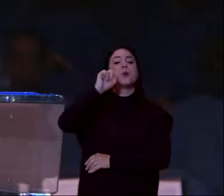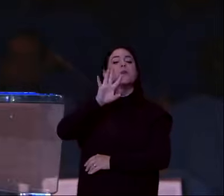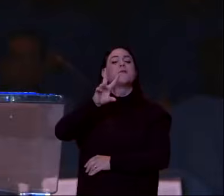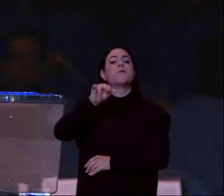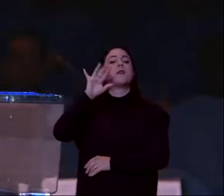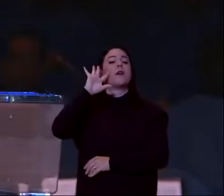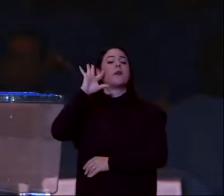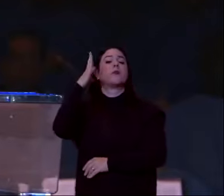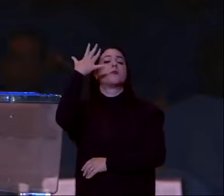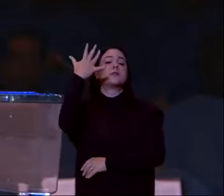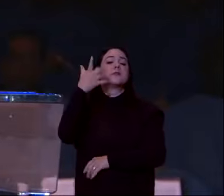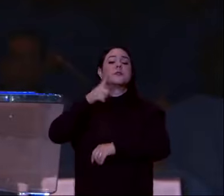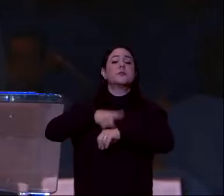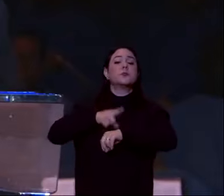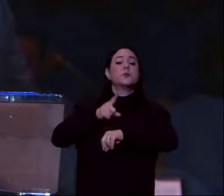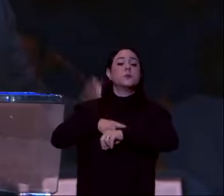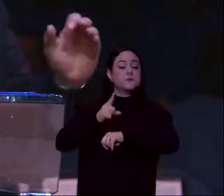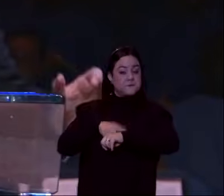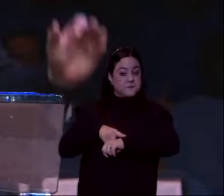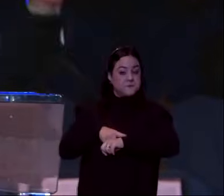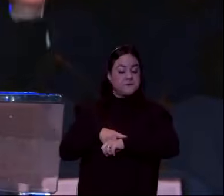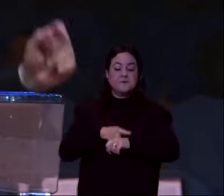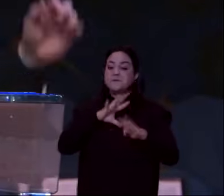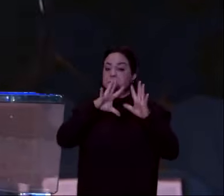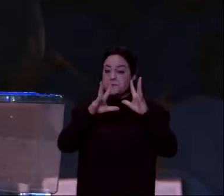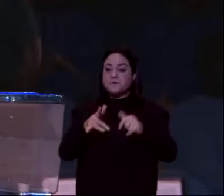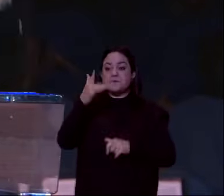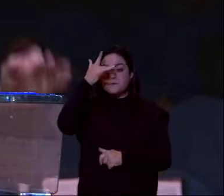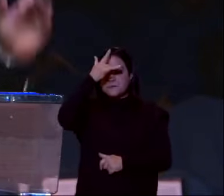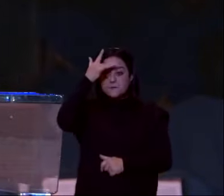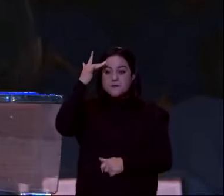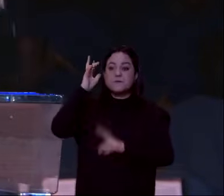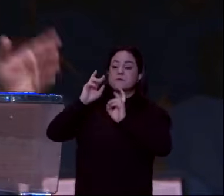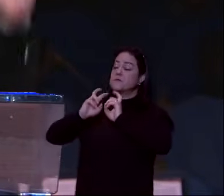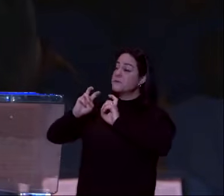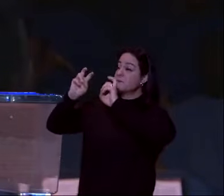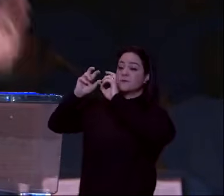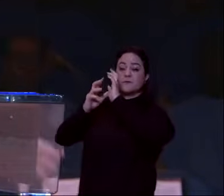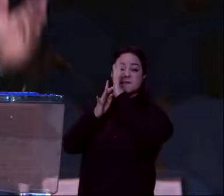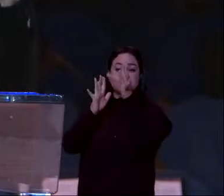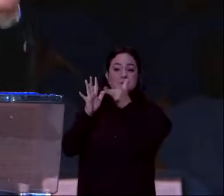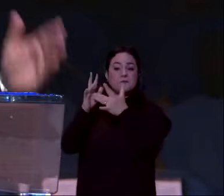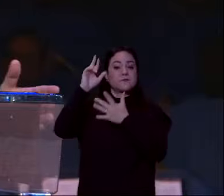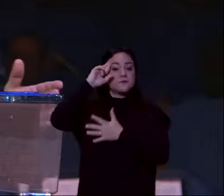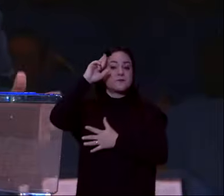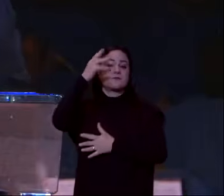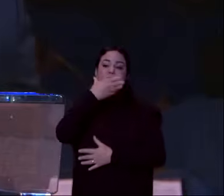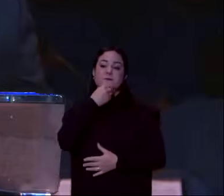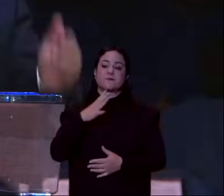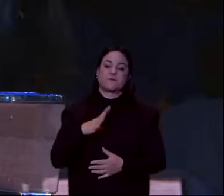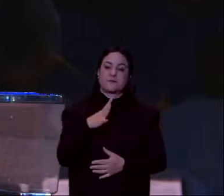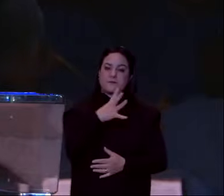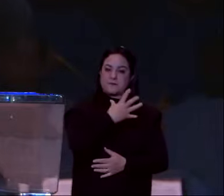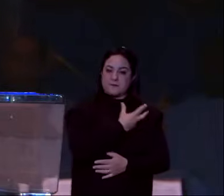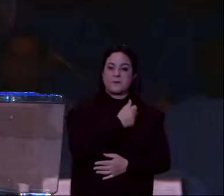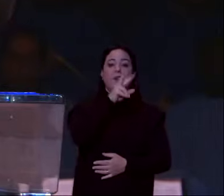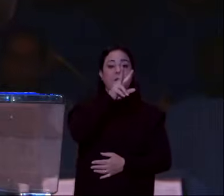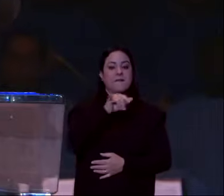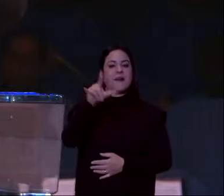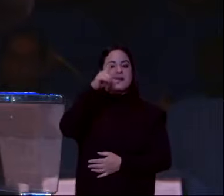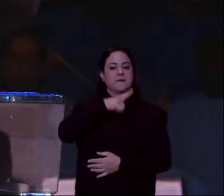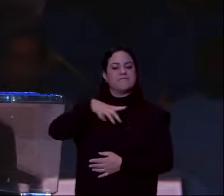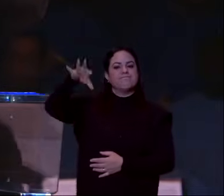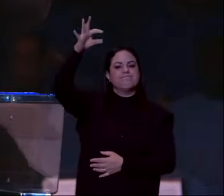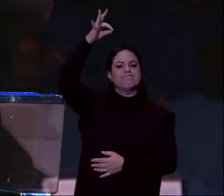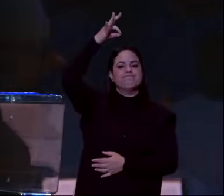vai acontecer nesse tempo é que todos aqueles que invocam Jesus como Senhor e Salvador recebem